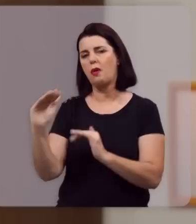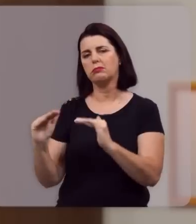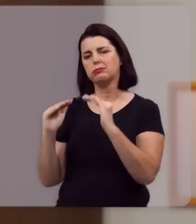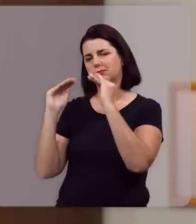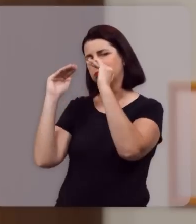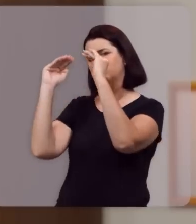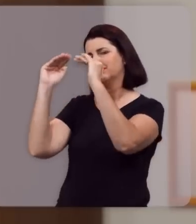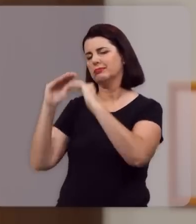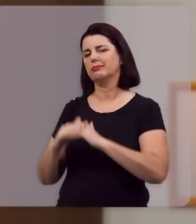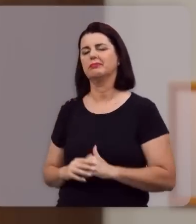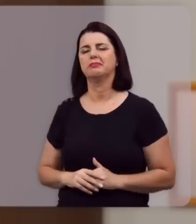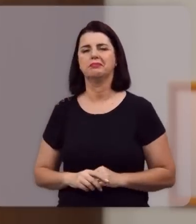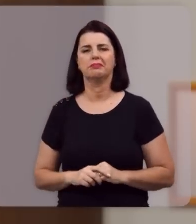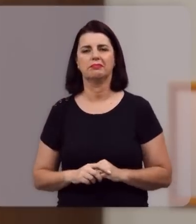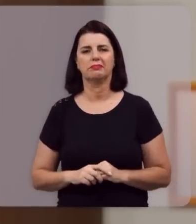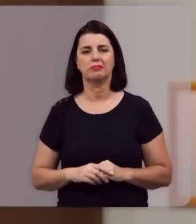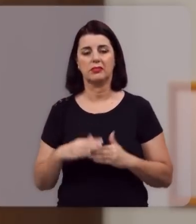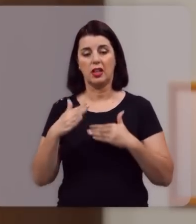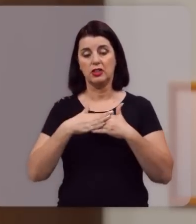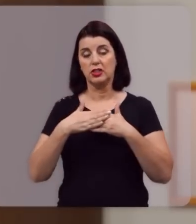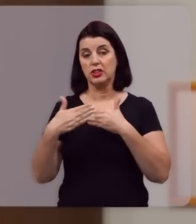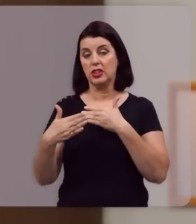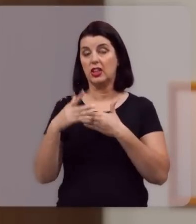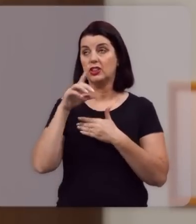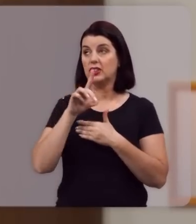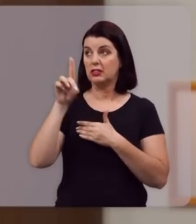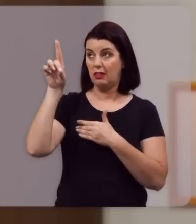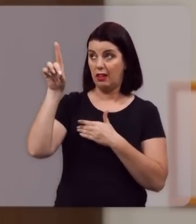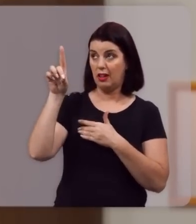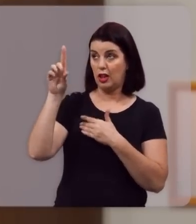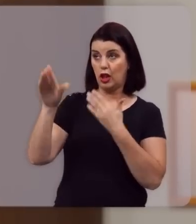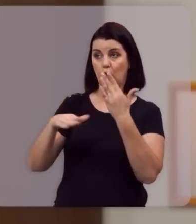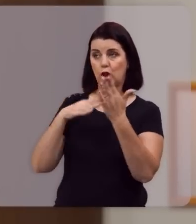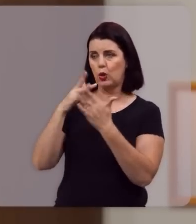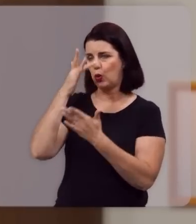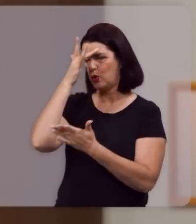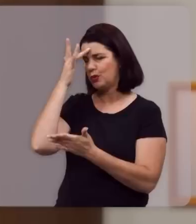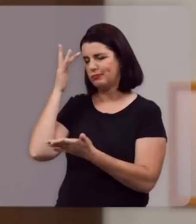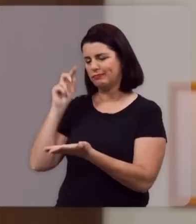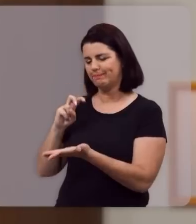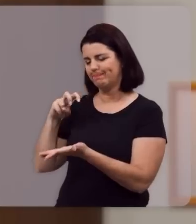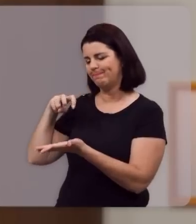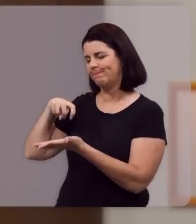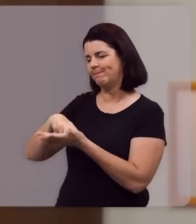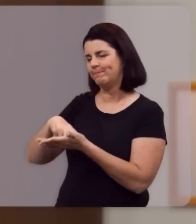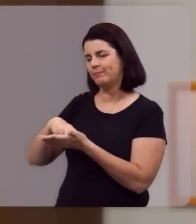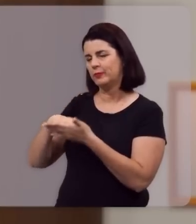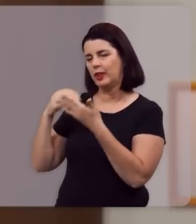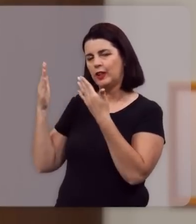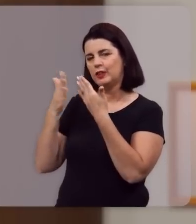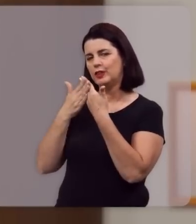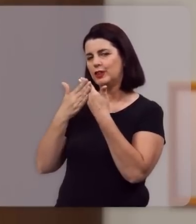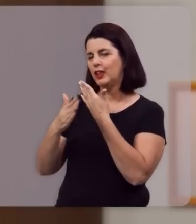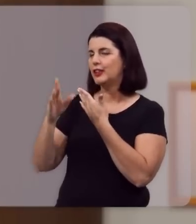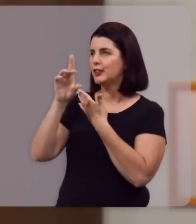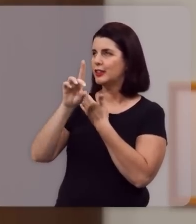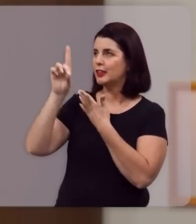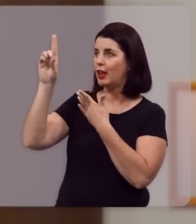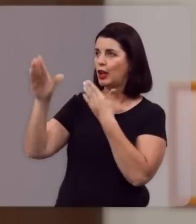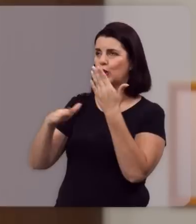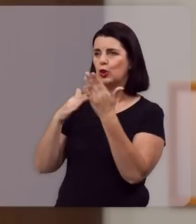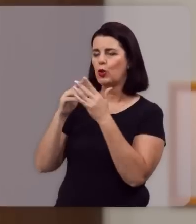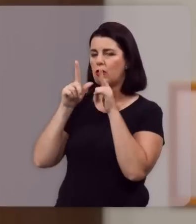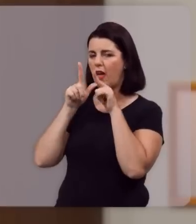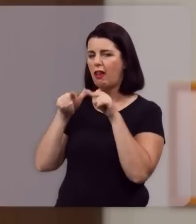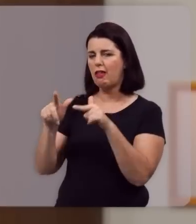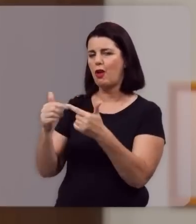vai ser exaltado, diante de quem todo joelho vai se dobrar, diante de quem toda